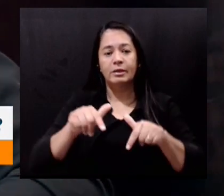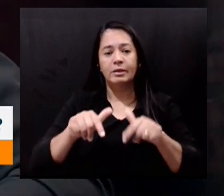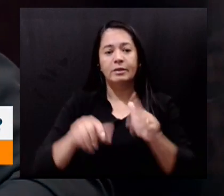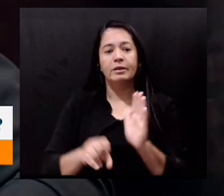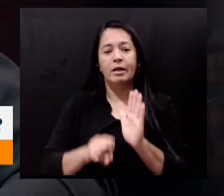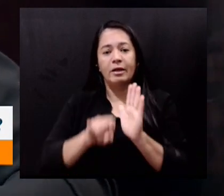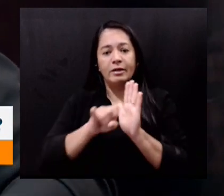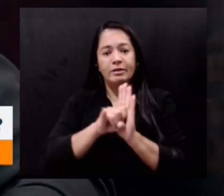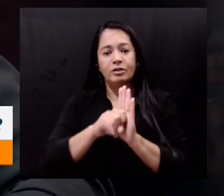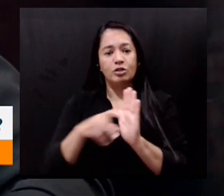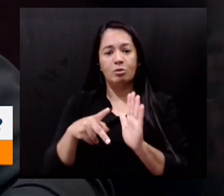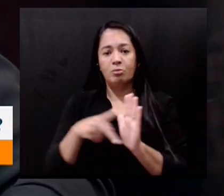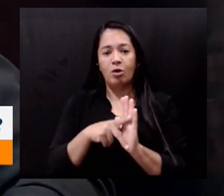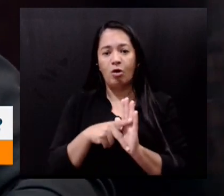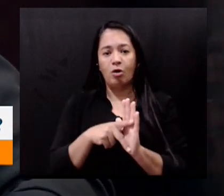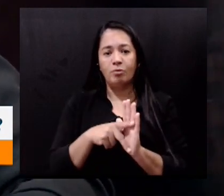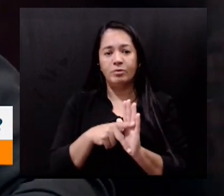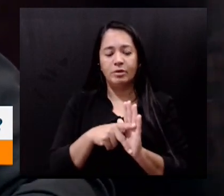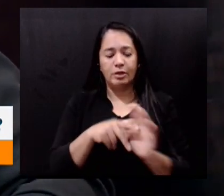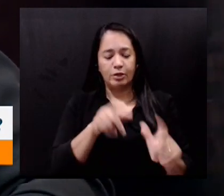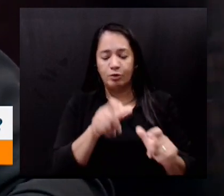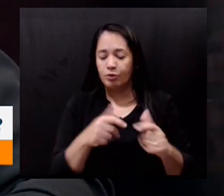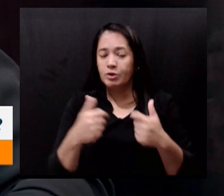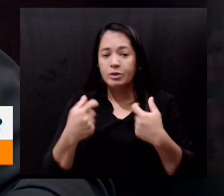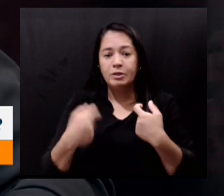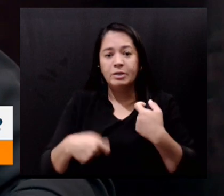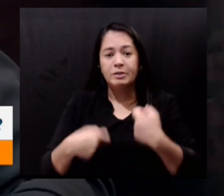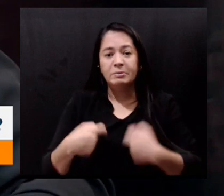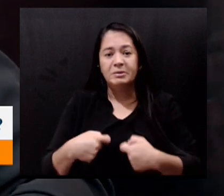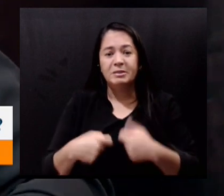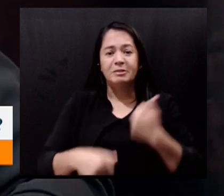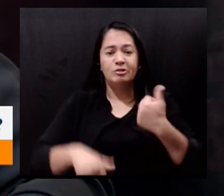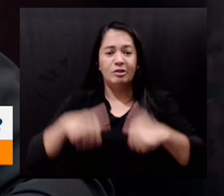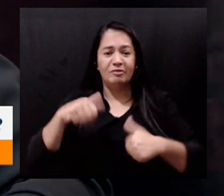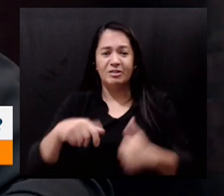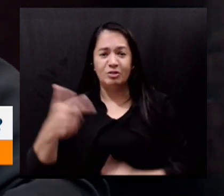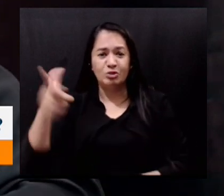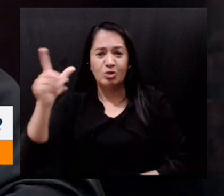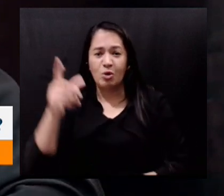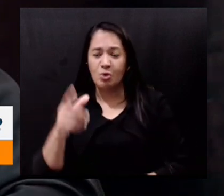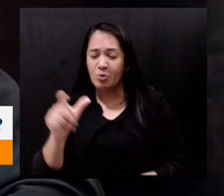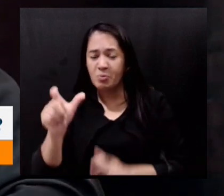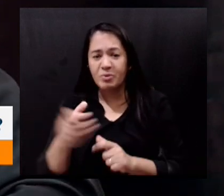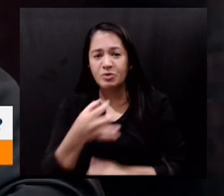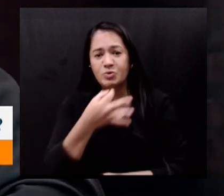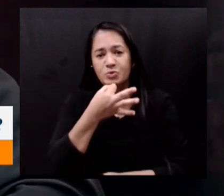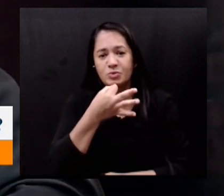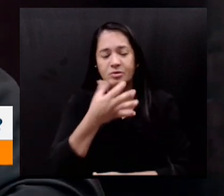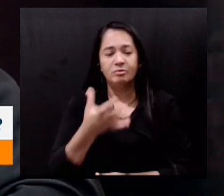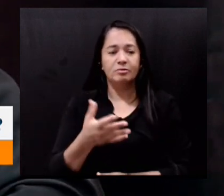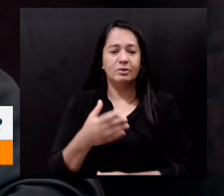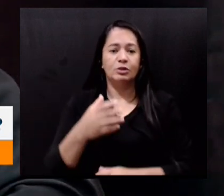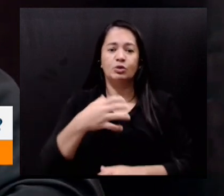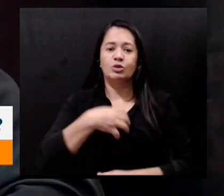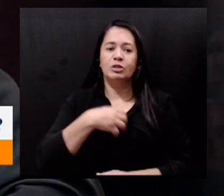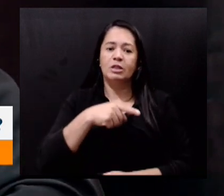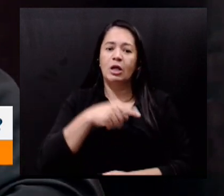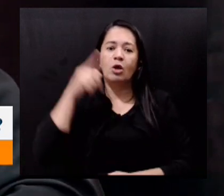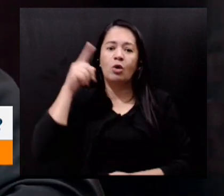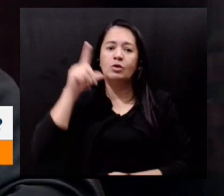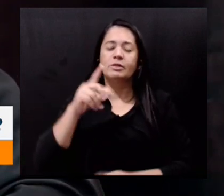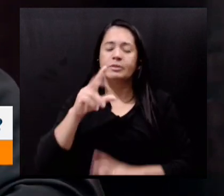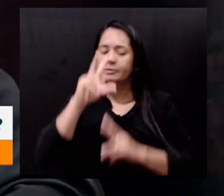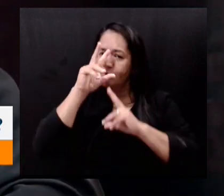né, a necessidade de aprovação do outro, de maneira que a pessoa possa, se fortalecer e